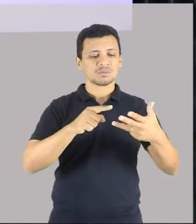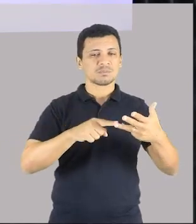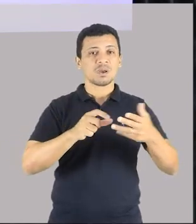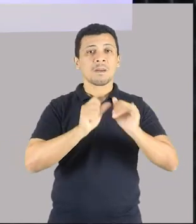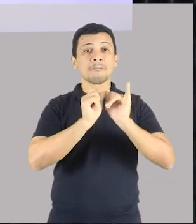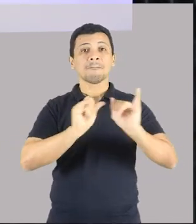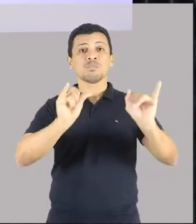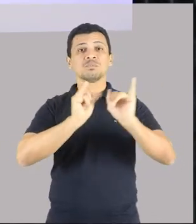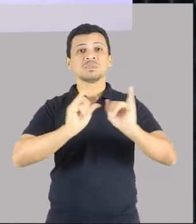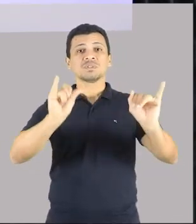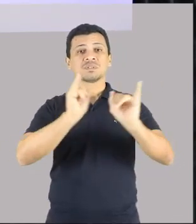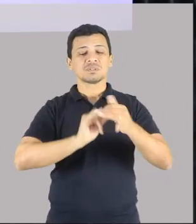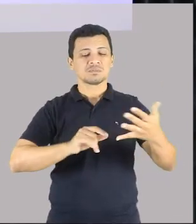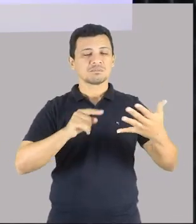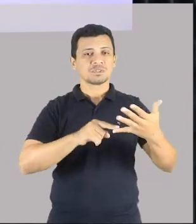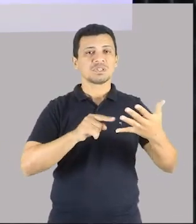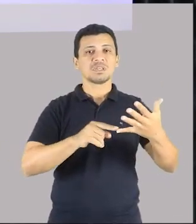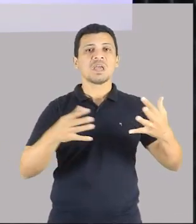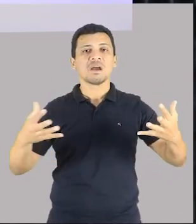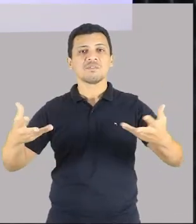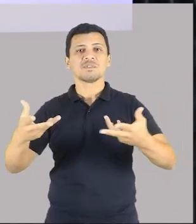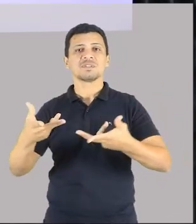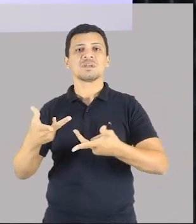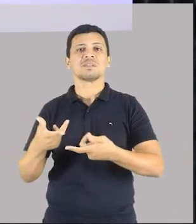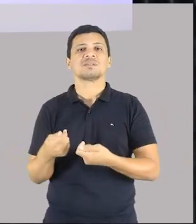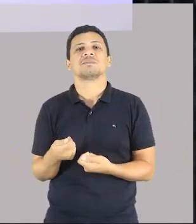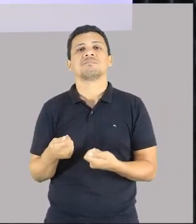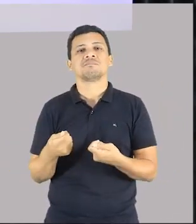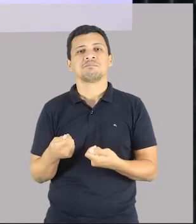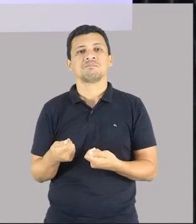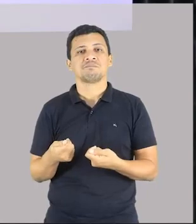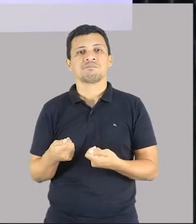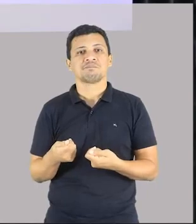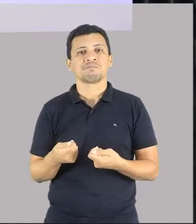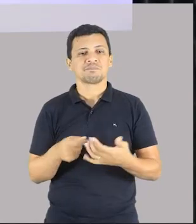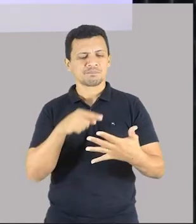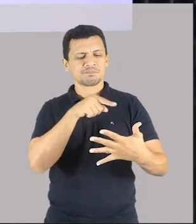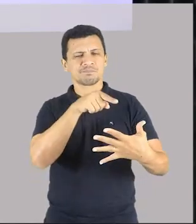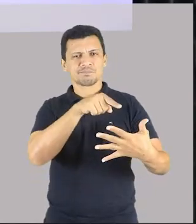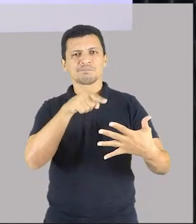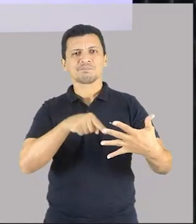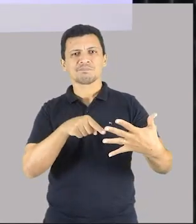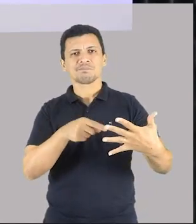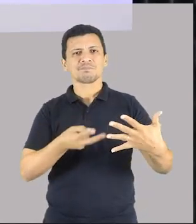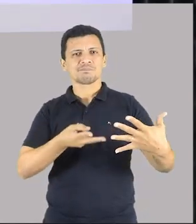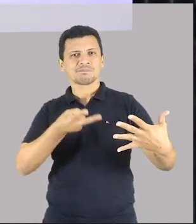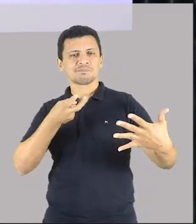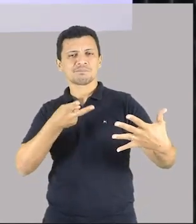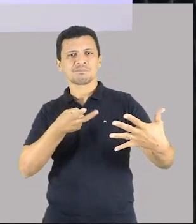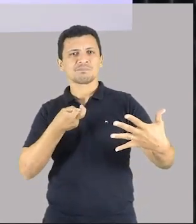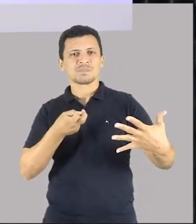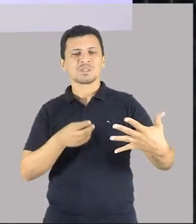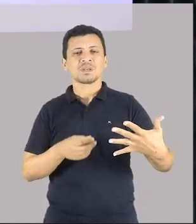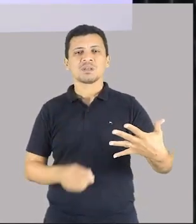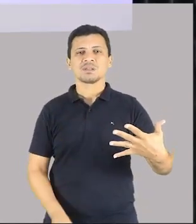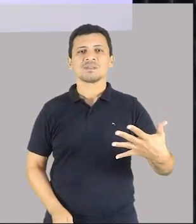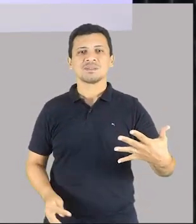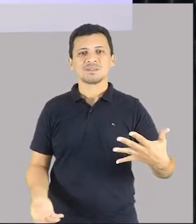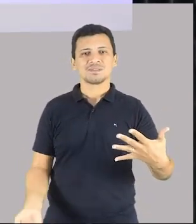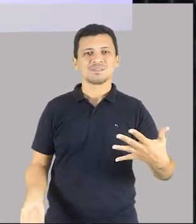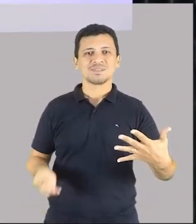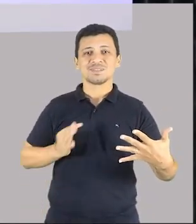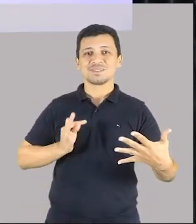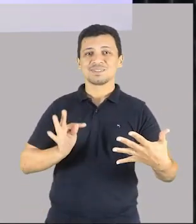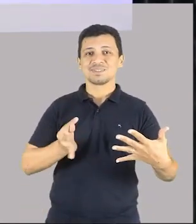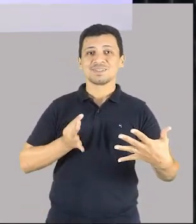publicidade e a eficiência. Vejam só, a técnica mnemônica do LIMP, né, que